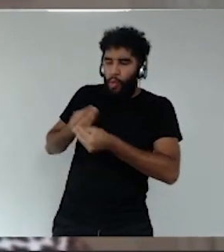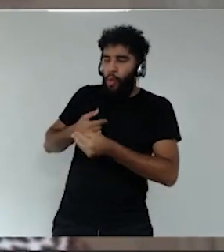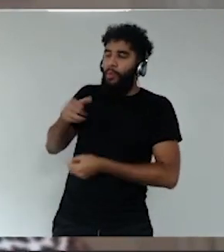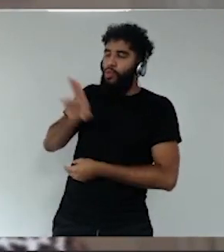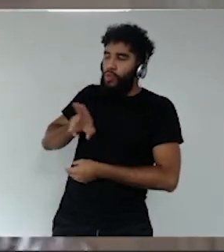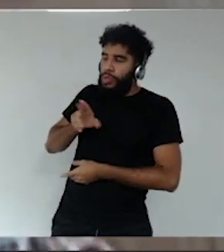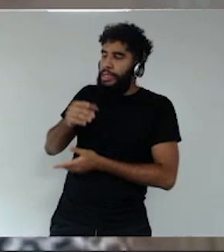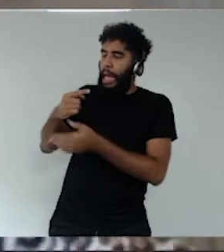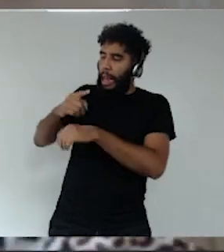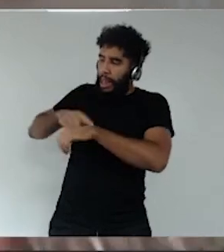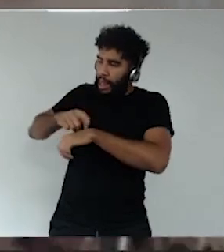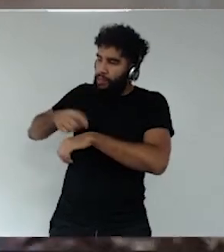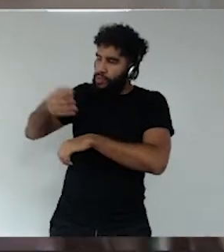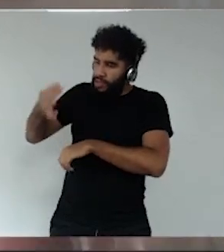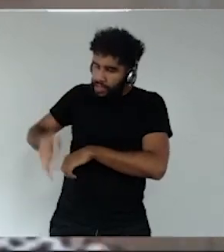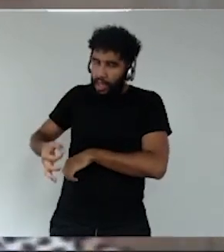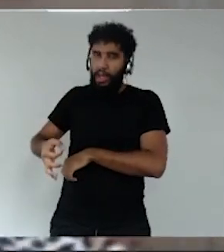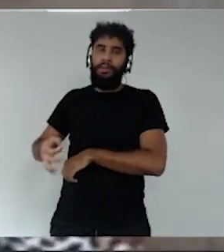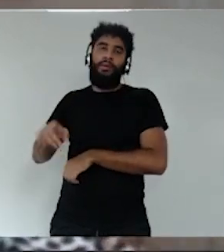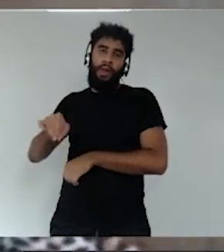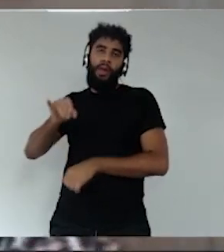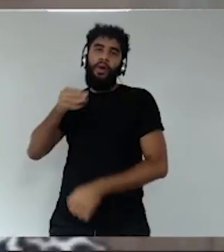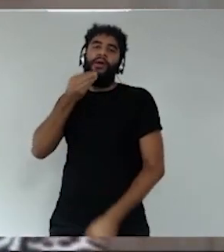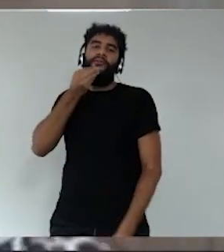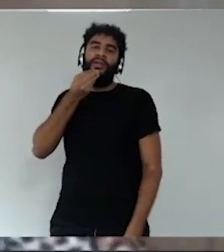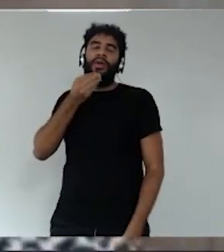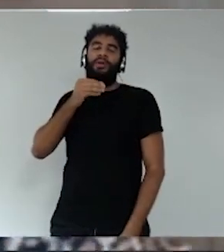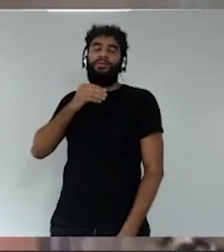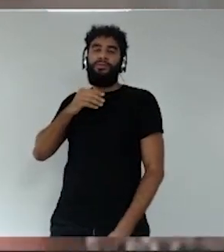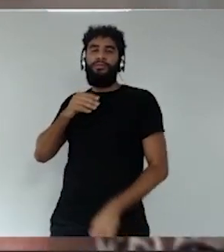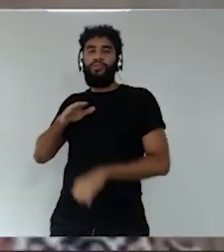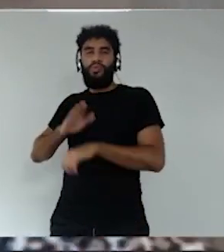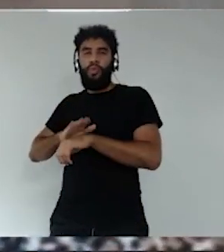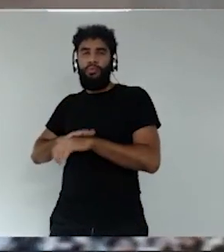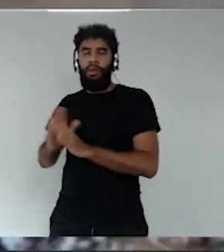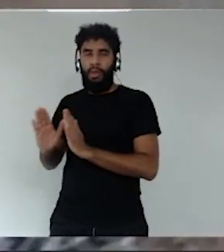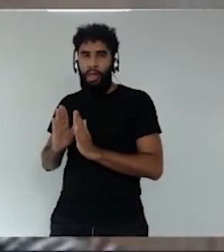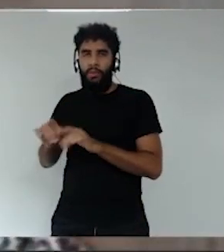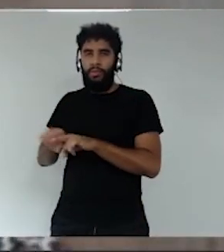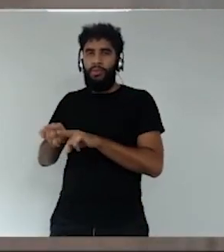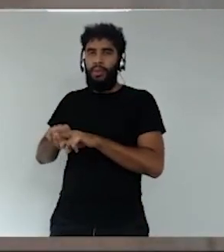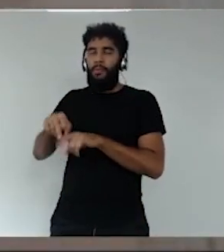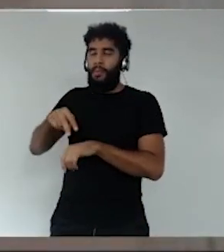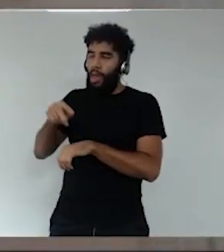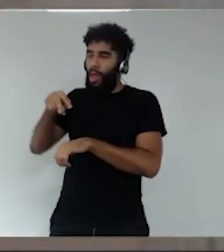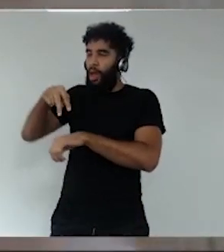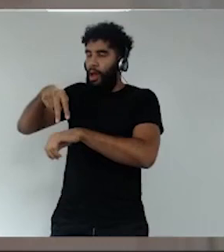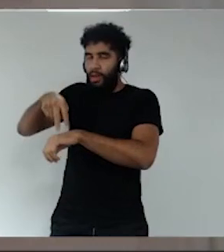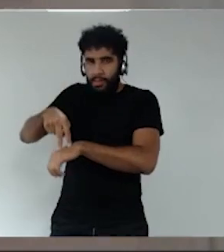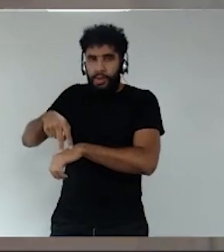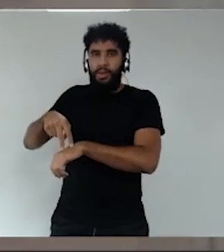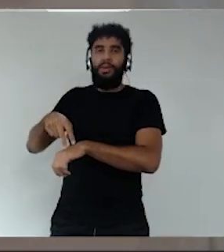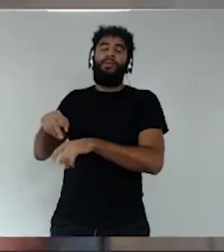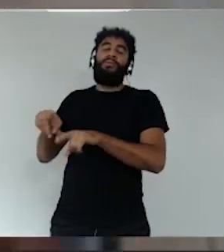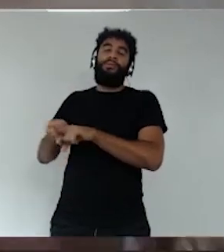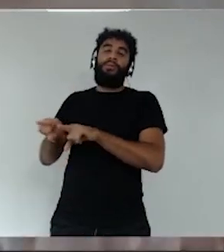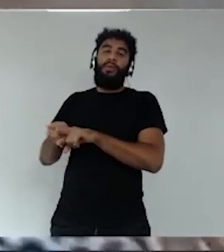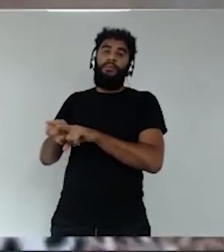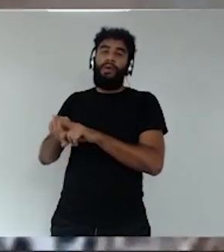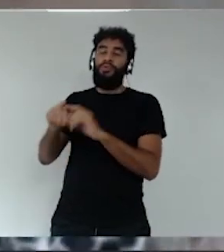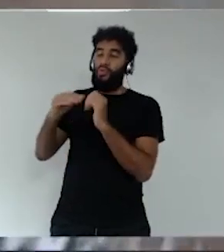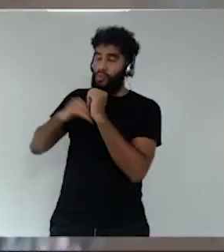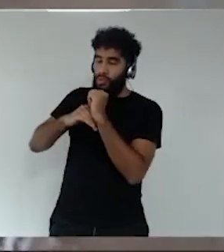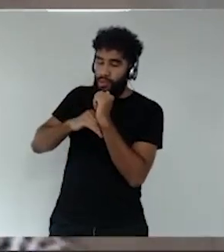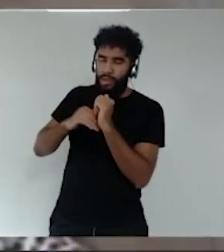de solução de conflitos. Então, vantagem de custo, de tempo, de autonomia da vontade das partes, de confidencialidade